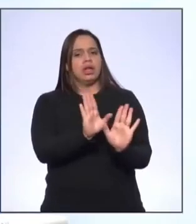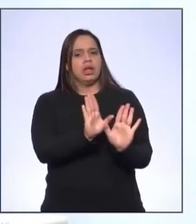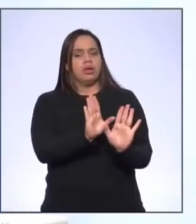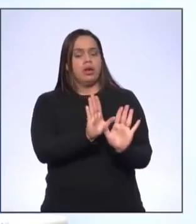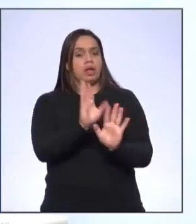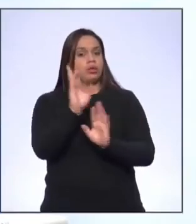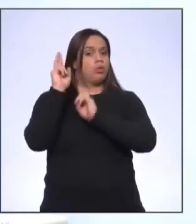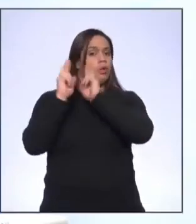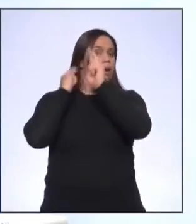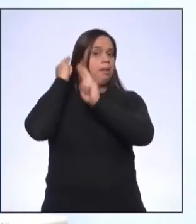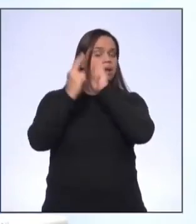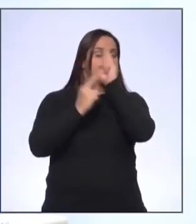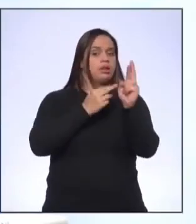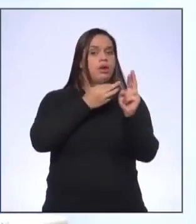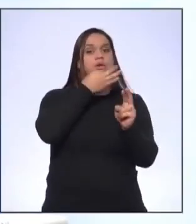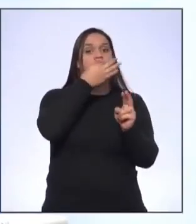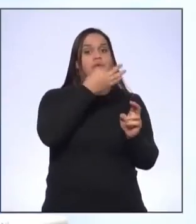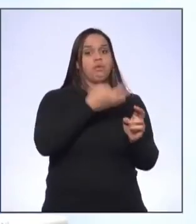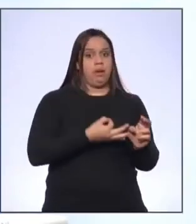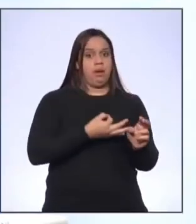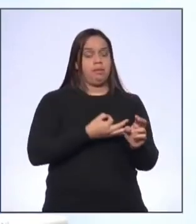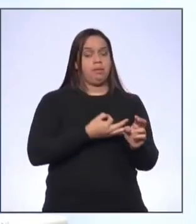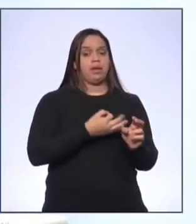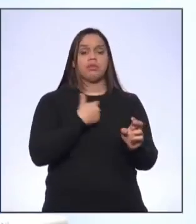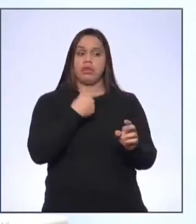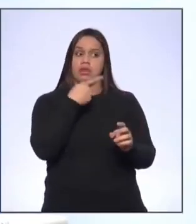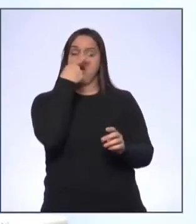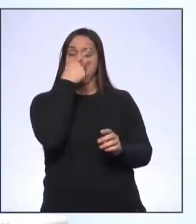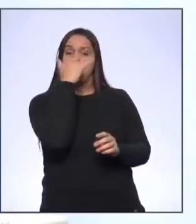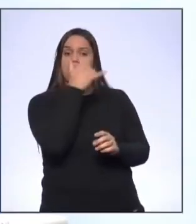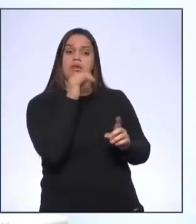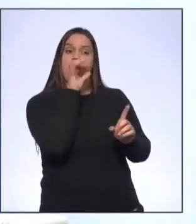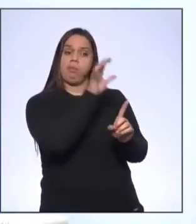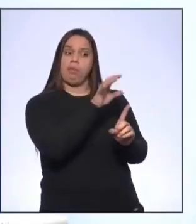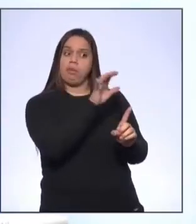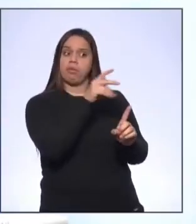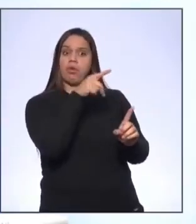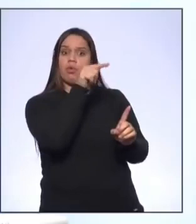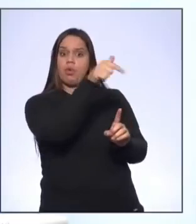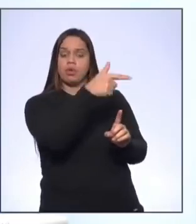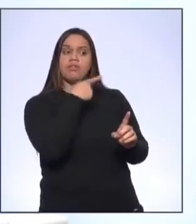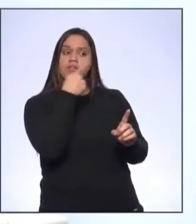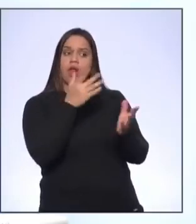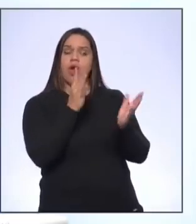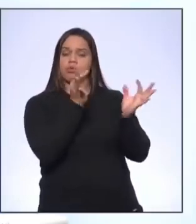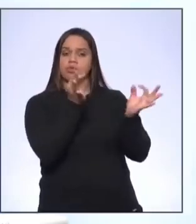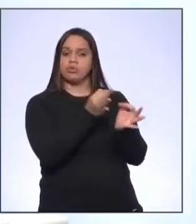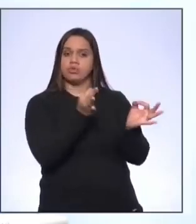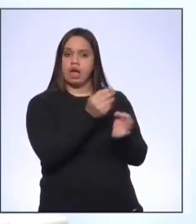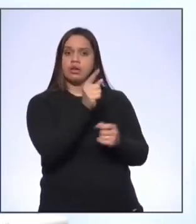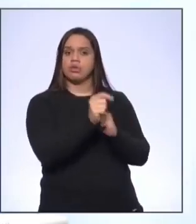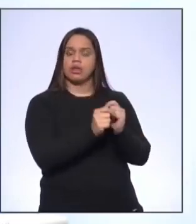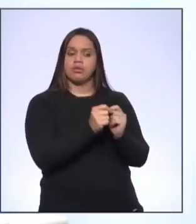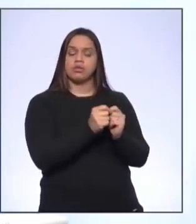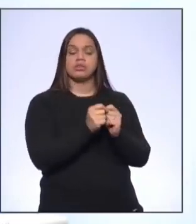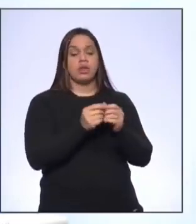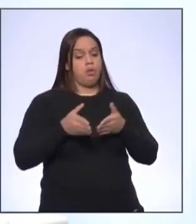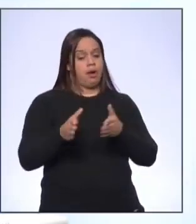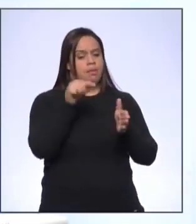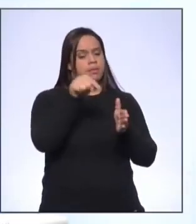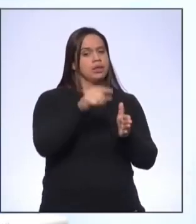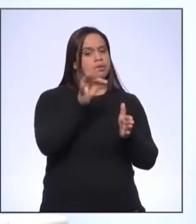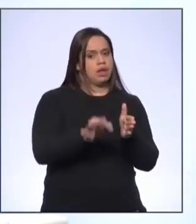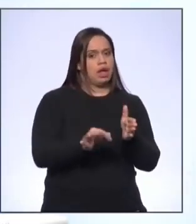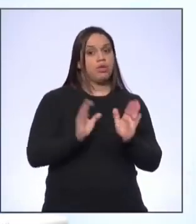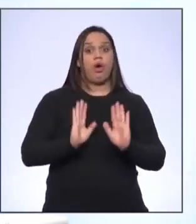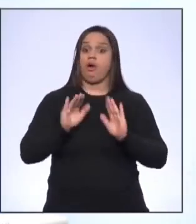repertório de argumentos e convencer o outro de que, olha, o correto é seguir por este caminho e não pelo caminho que você está seguindo. Olha, fique em